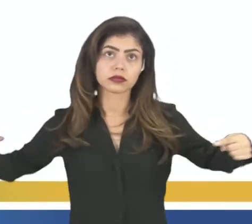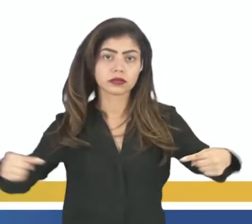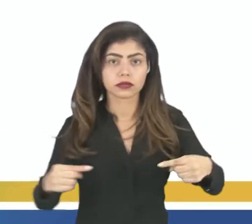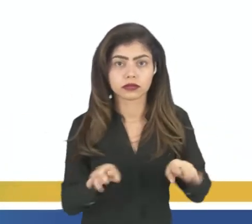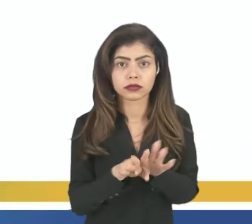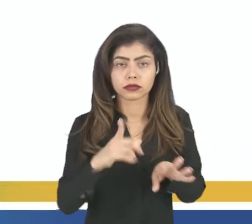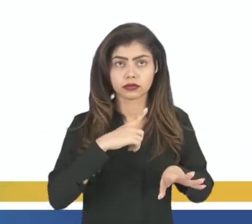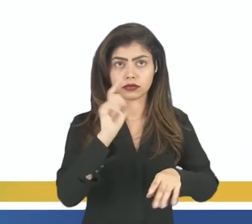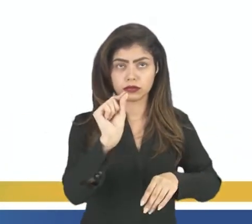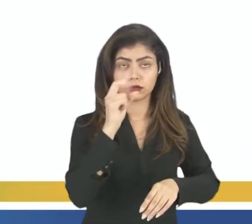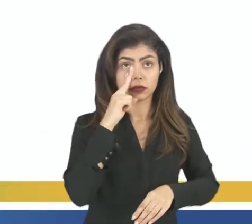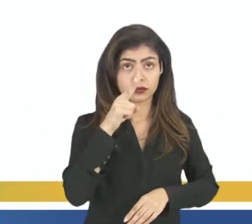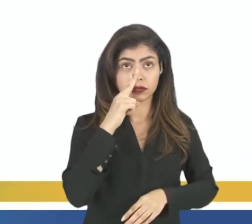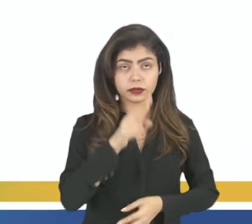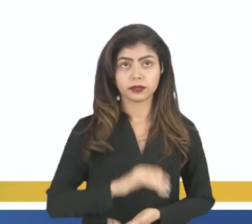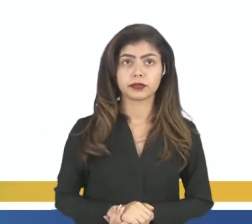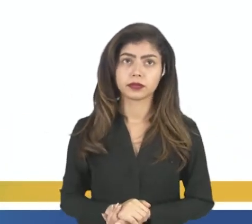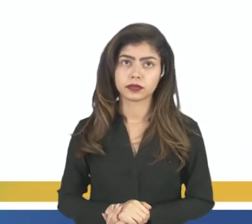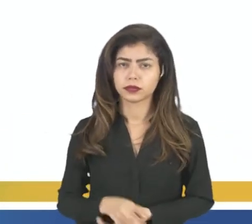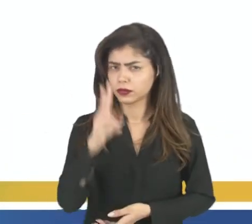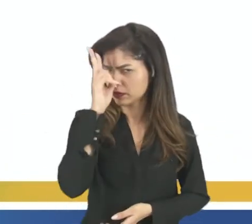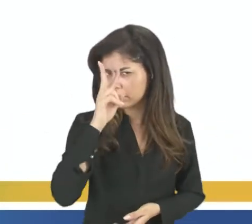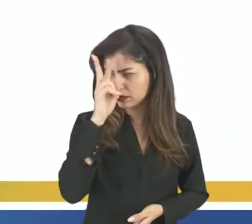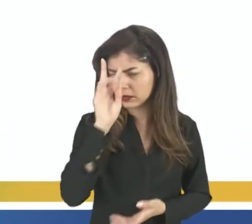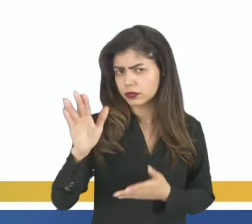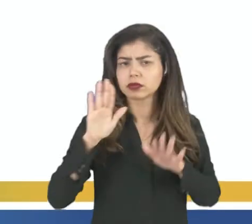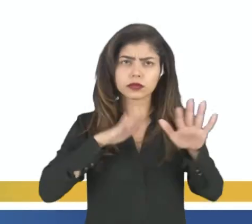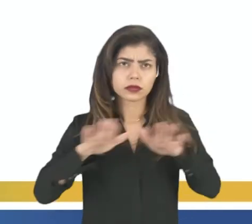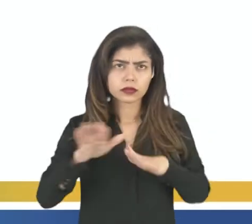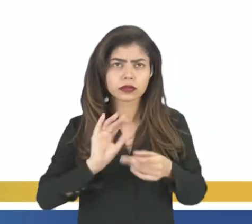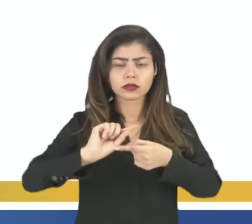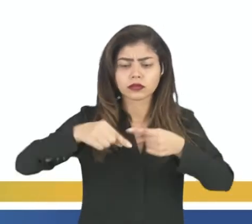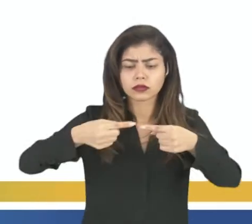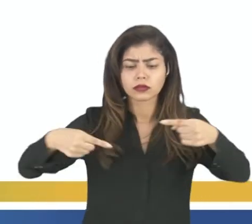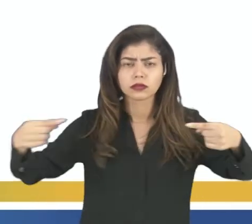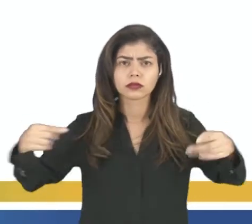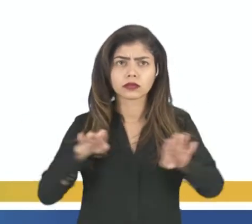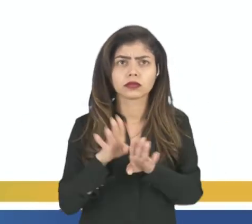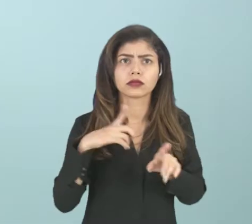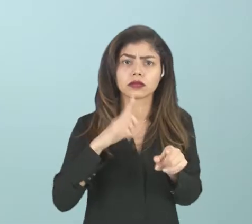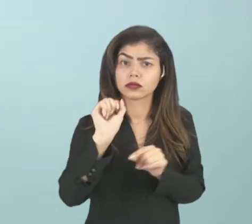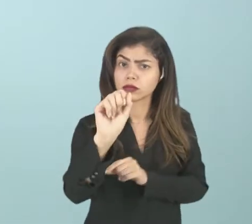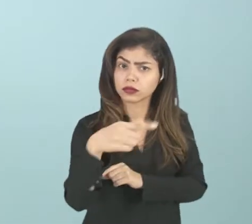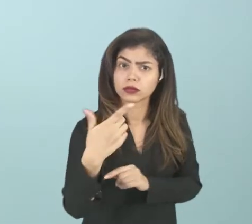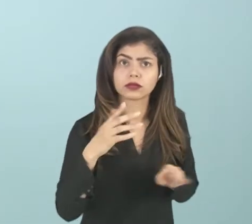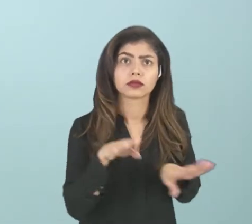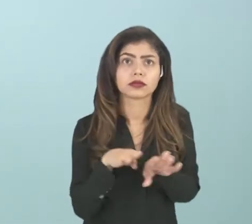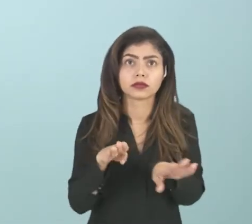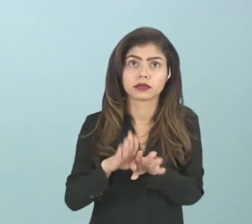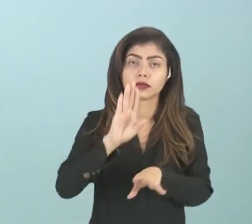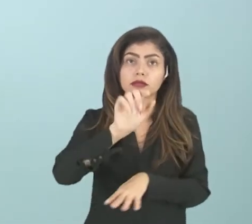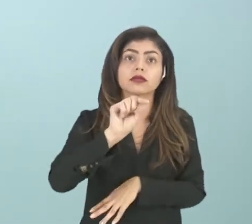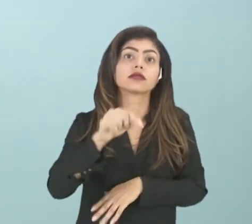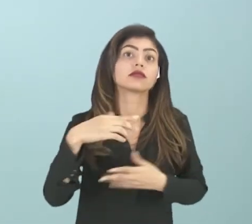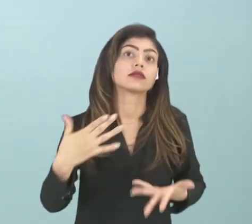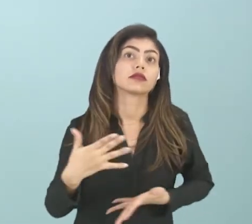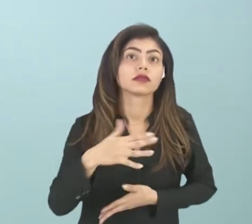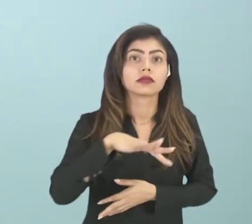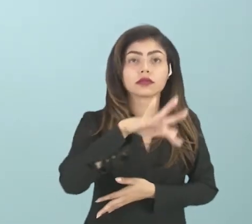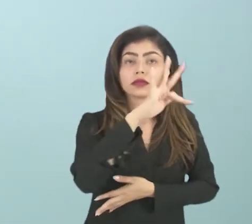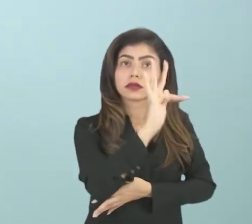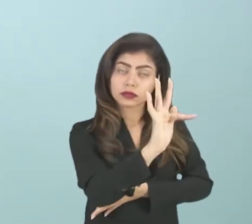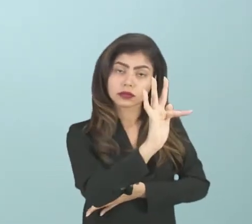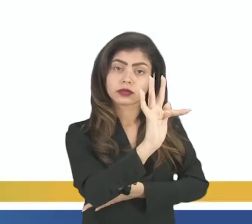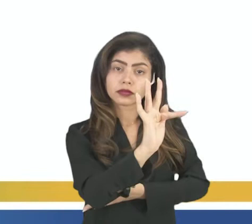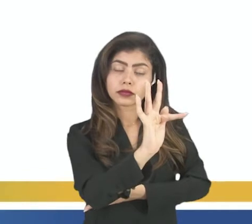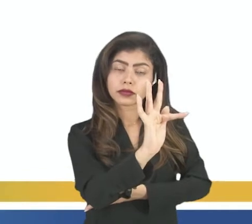deslocamento. Lembrando que o deslocamento de um corpo elástico é chamado de elongação ou deformação X.